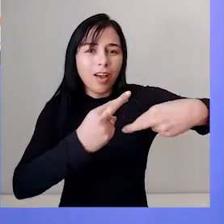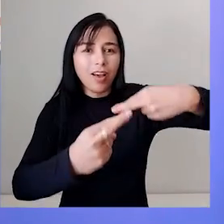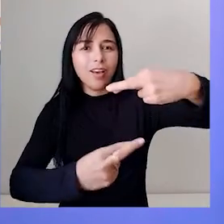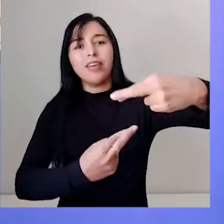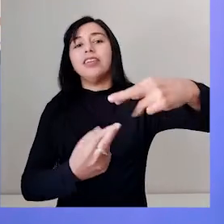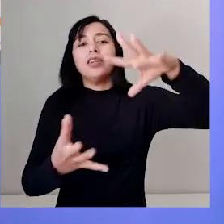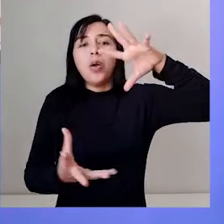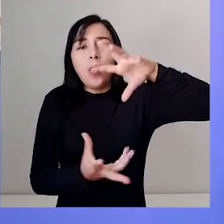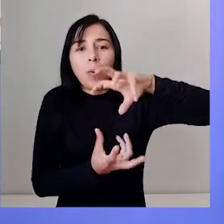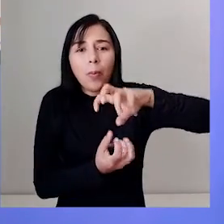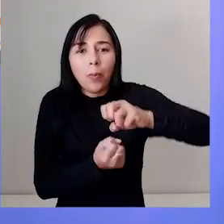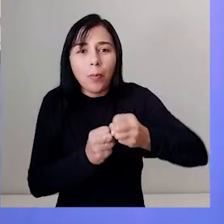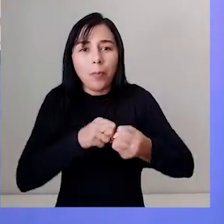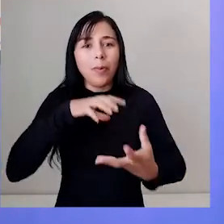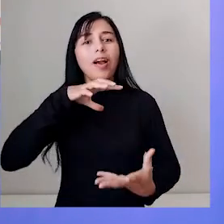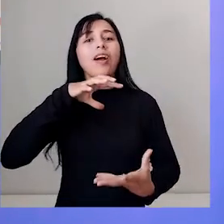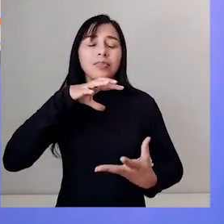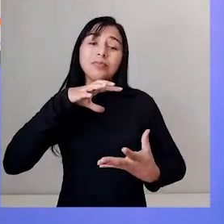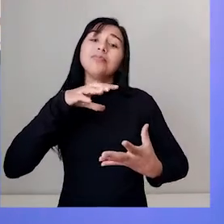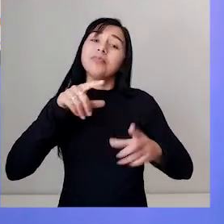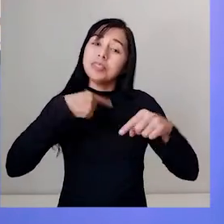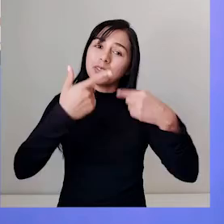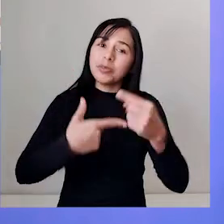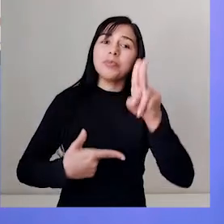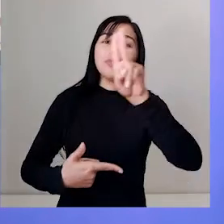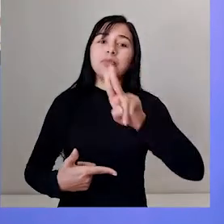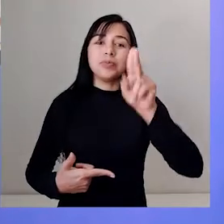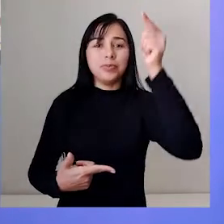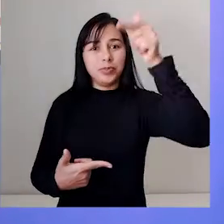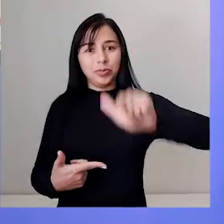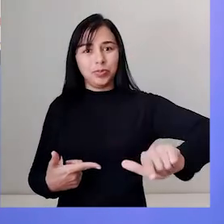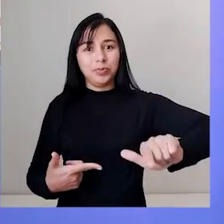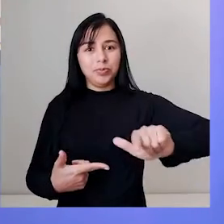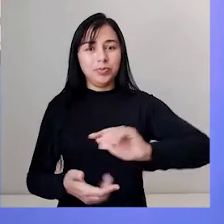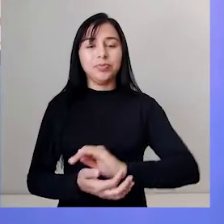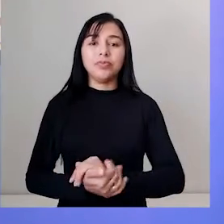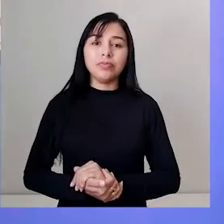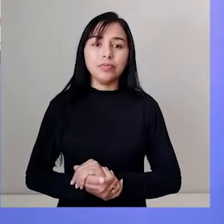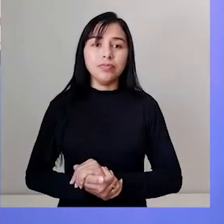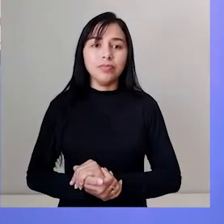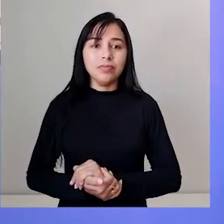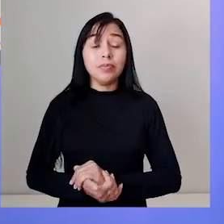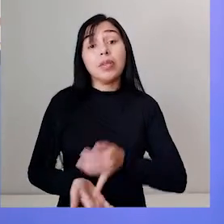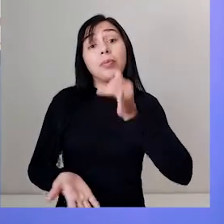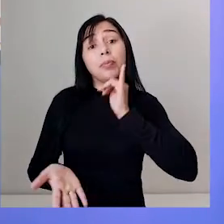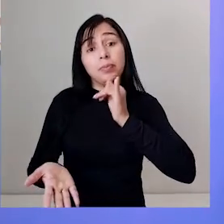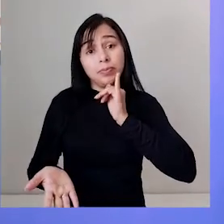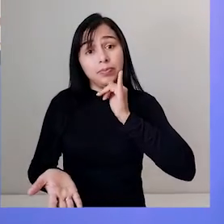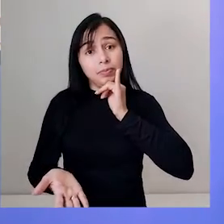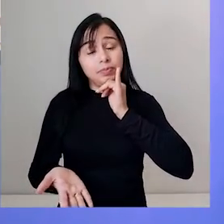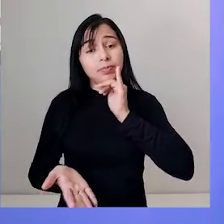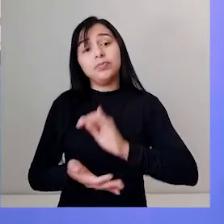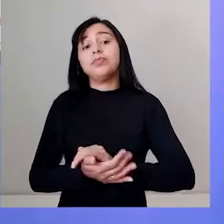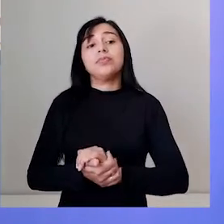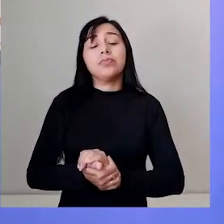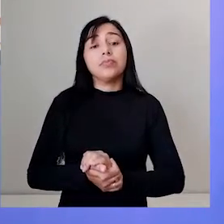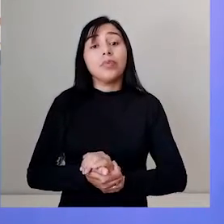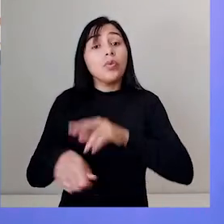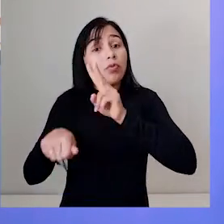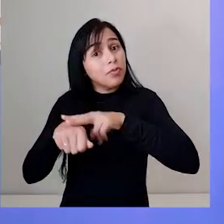objeto para ser consumido novamente. Então, nós vamos dar como exemplo o ciclo do